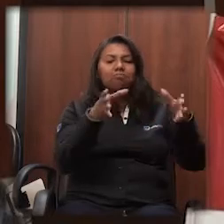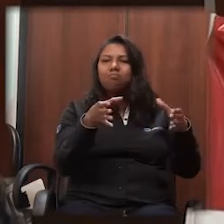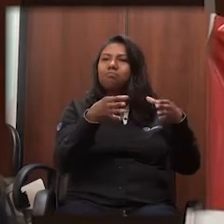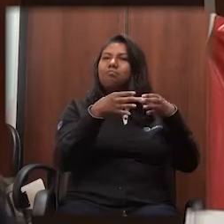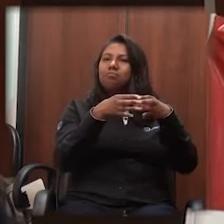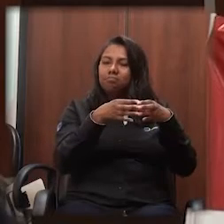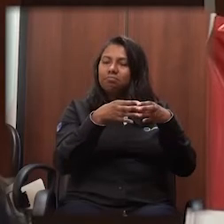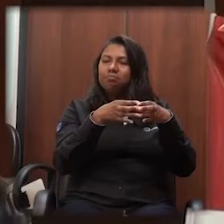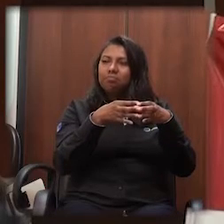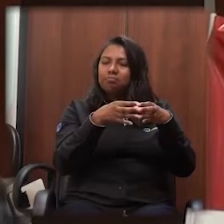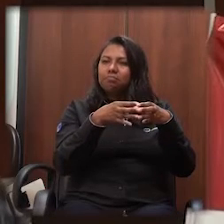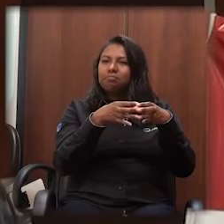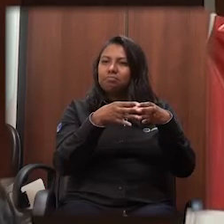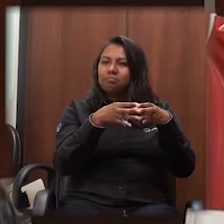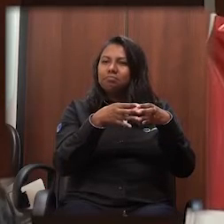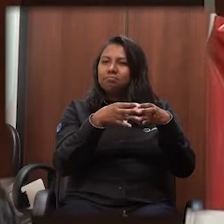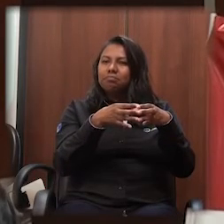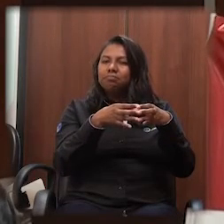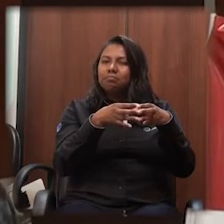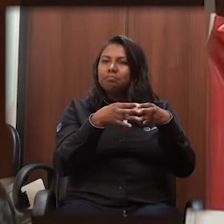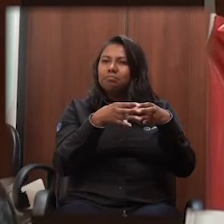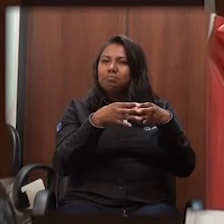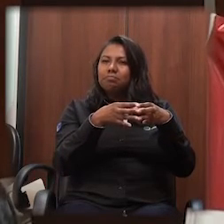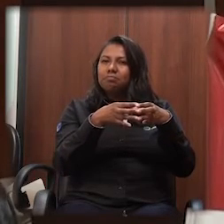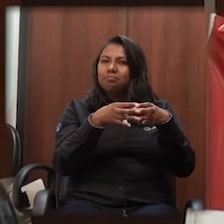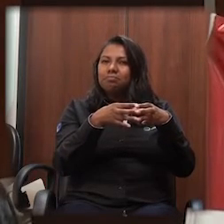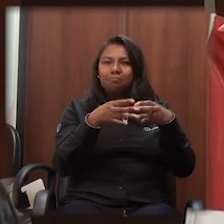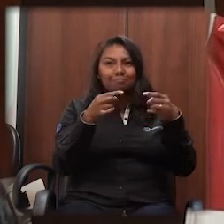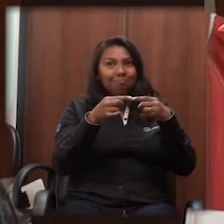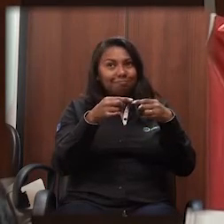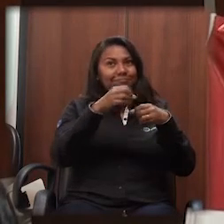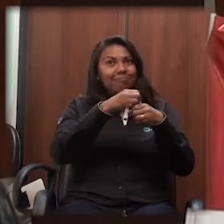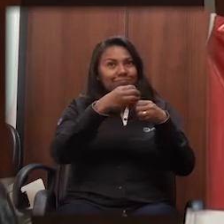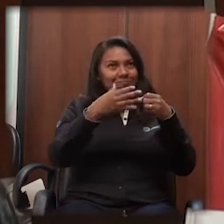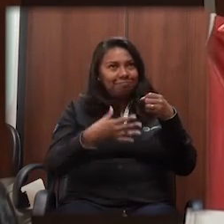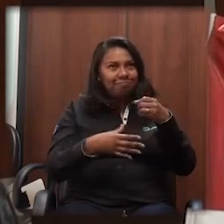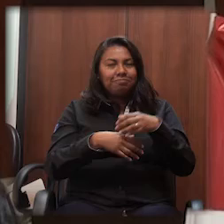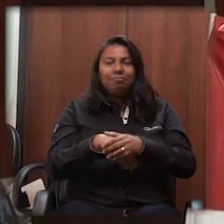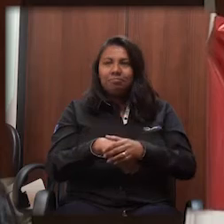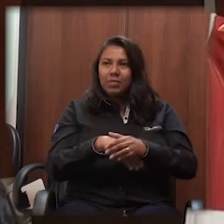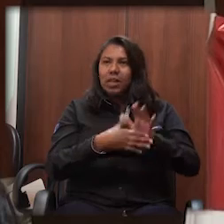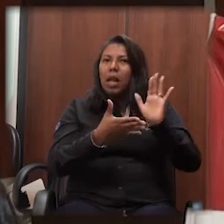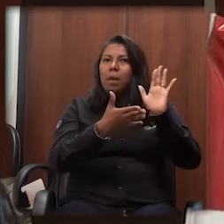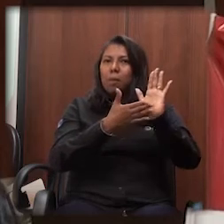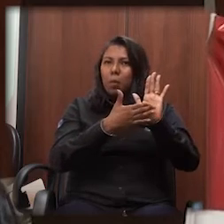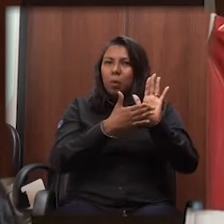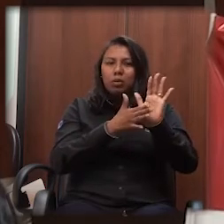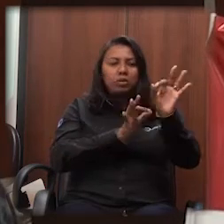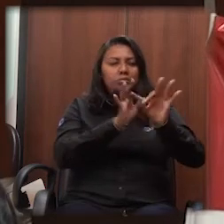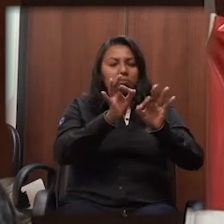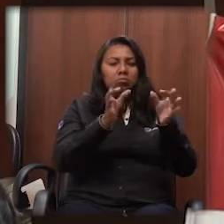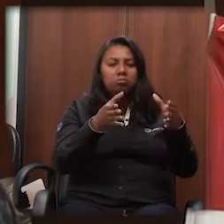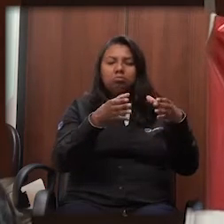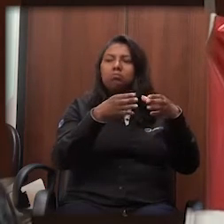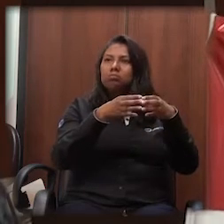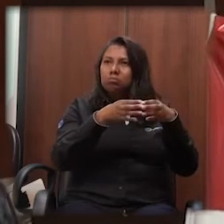é a forma, né, que se associa também com o conteúdo da questão. Então, a proposta de construção coletiva é também, em